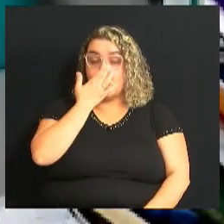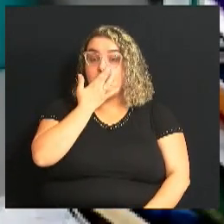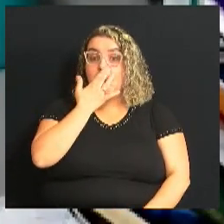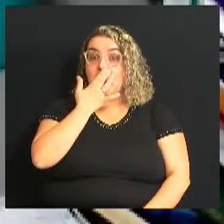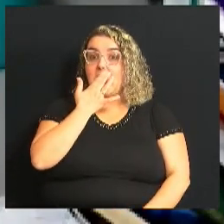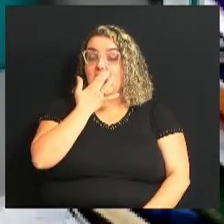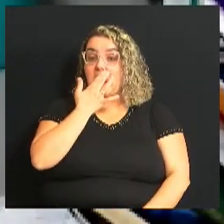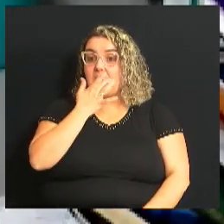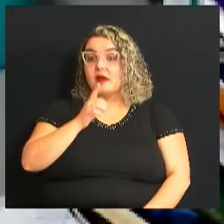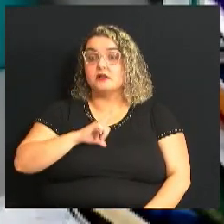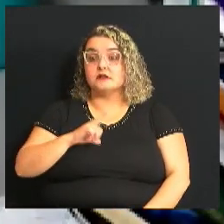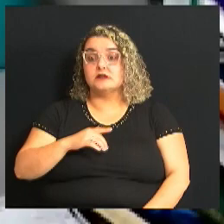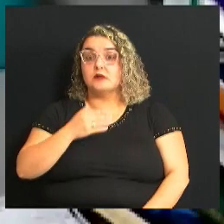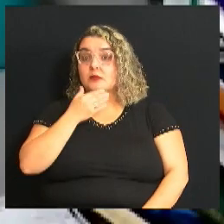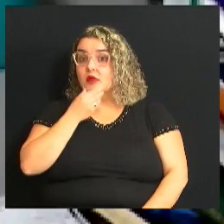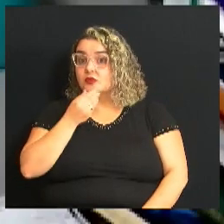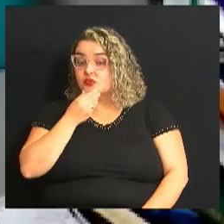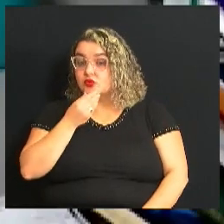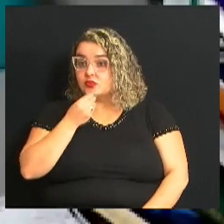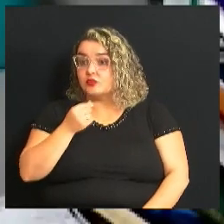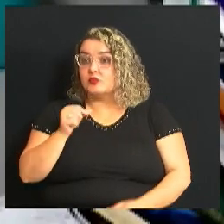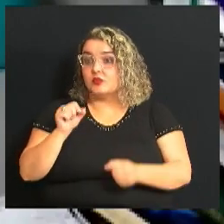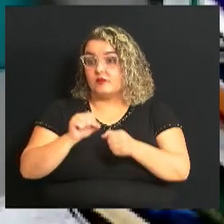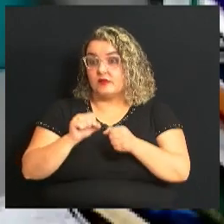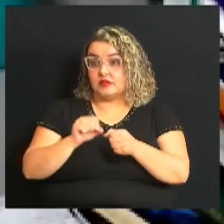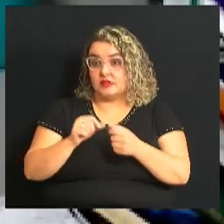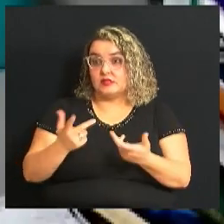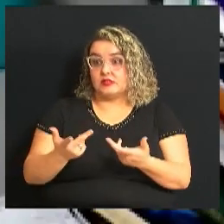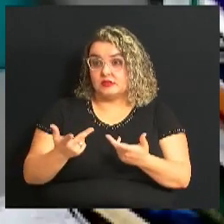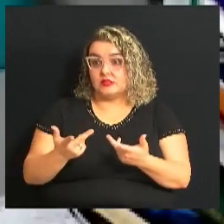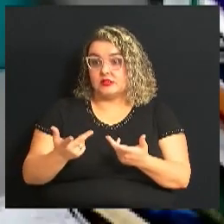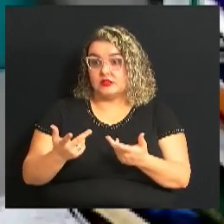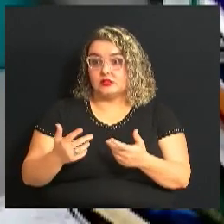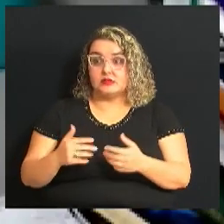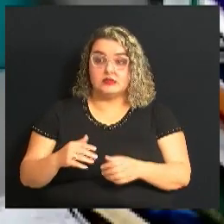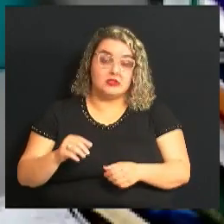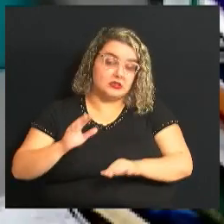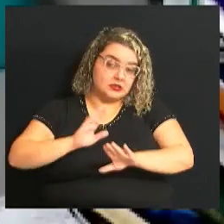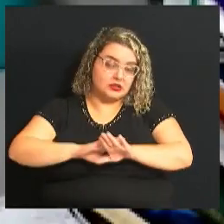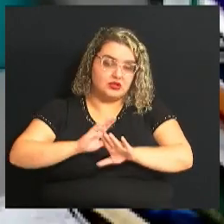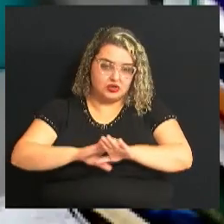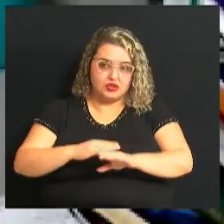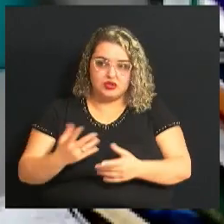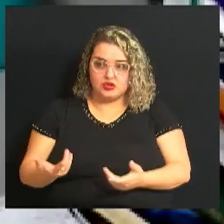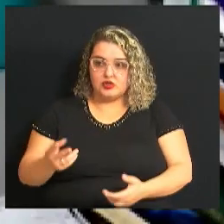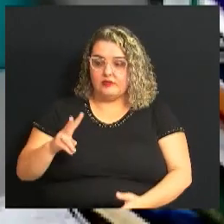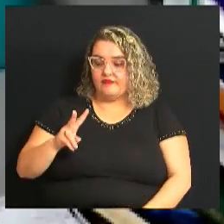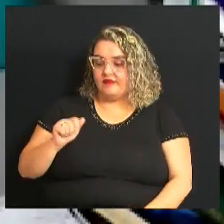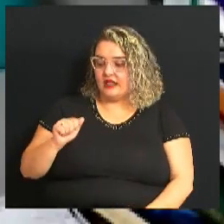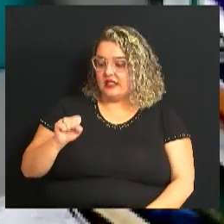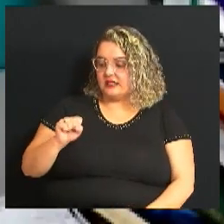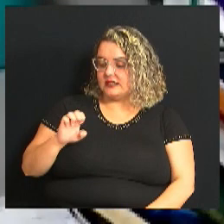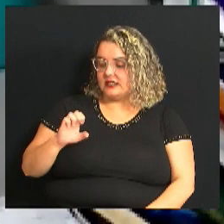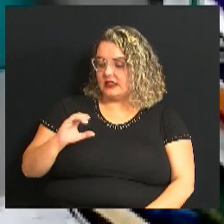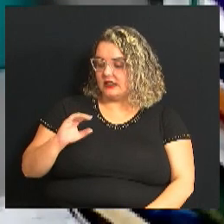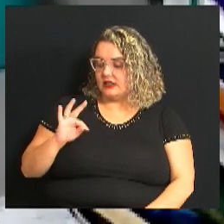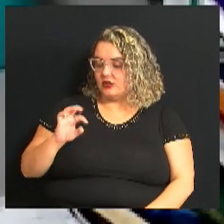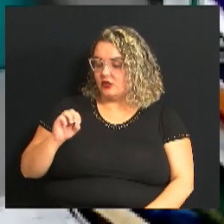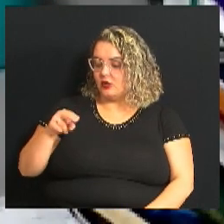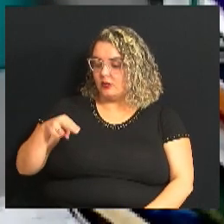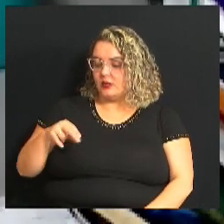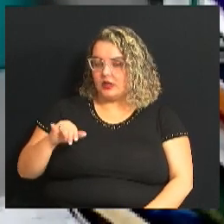para os homens a possibilidade da realização desse procedimento, né, de vasectomia, de uma maneira